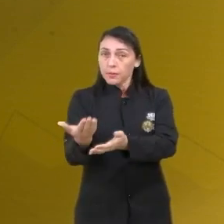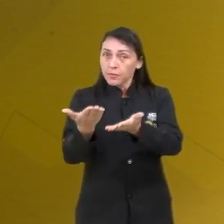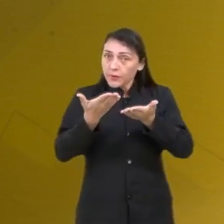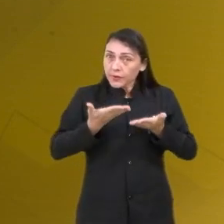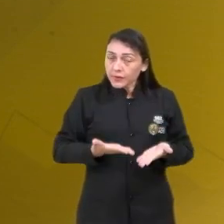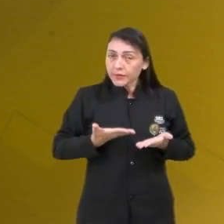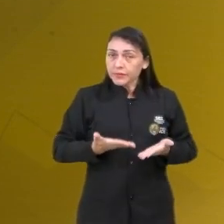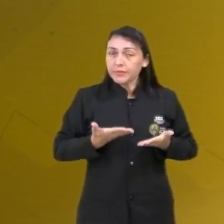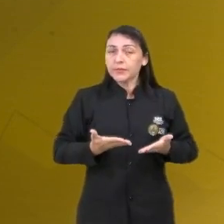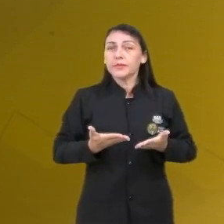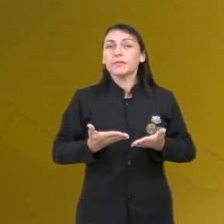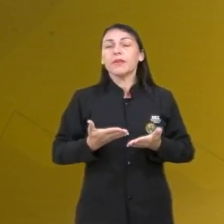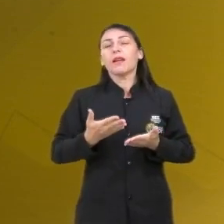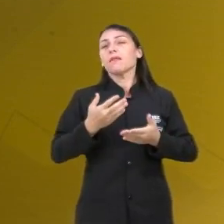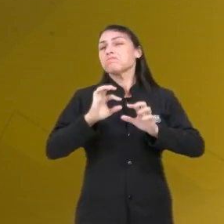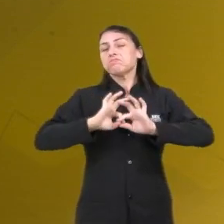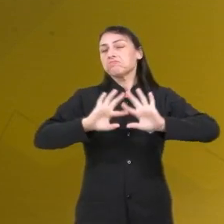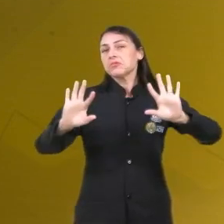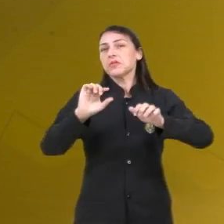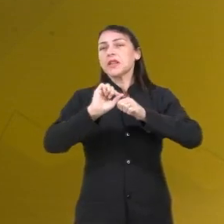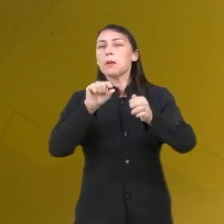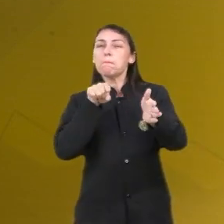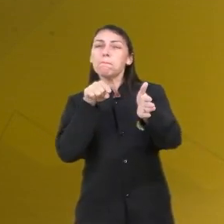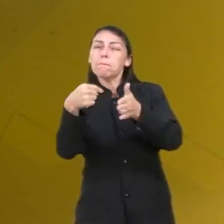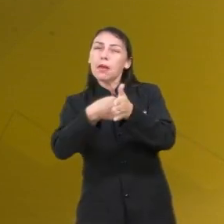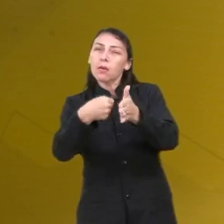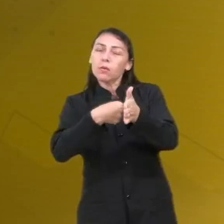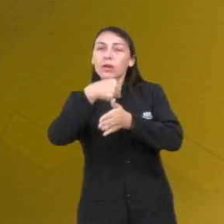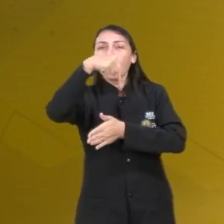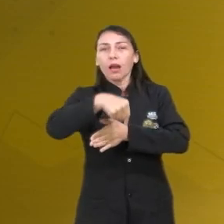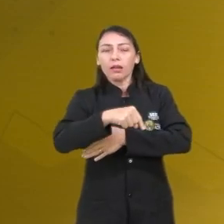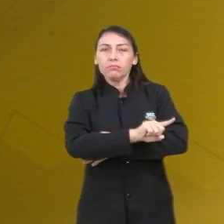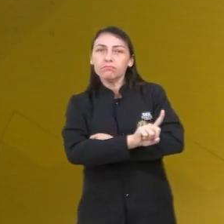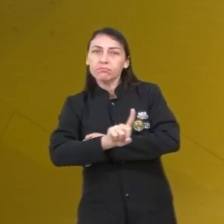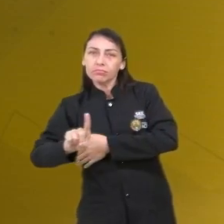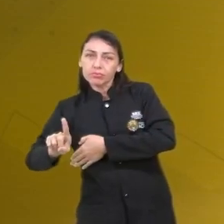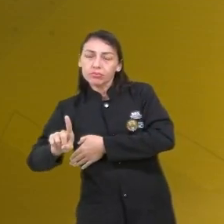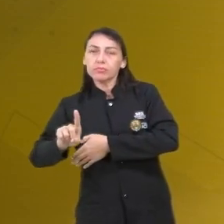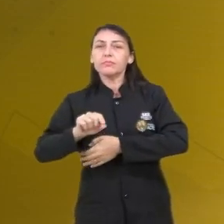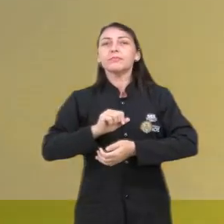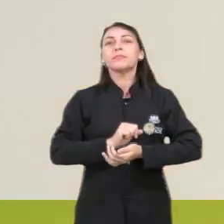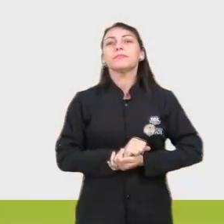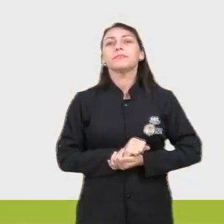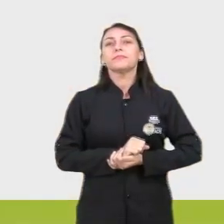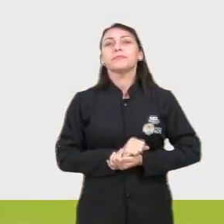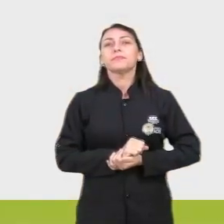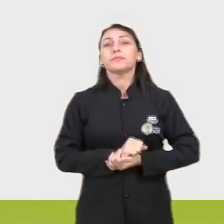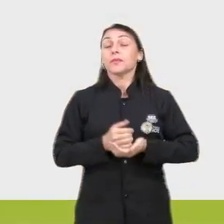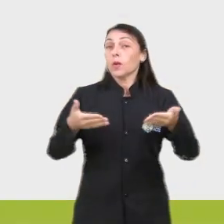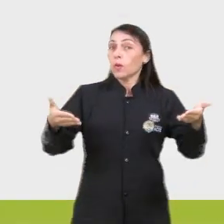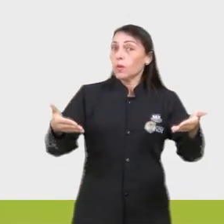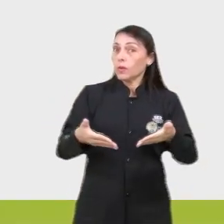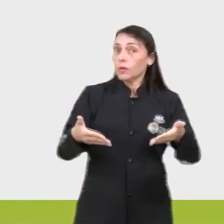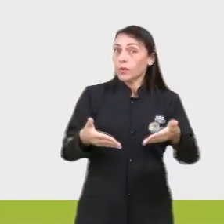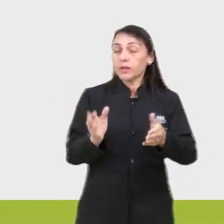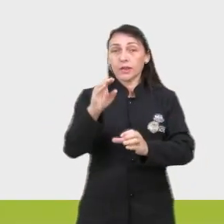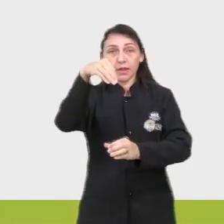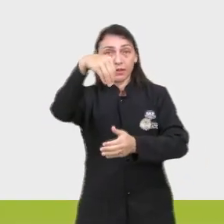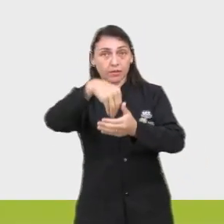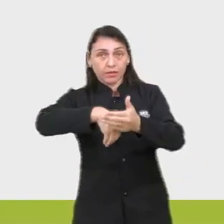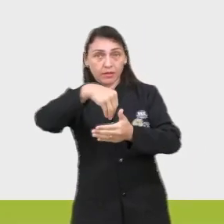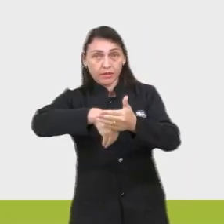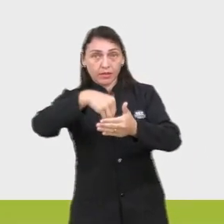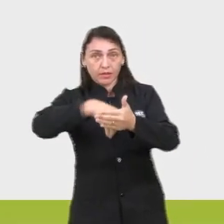muito bem-vindos e fiquem à vontade para fazerem perguntas aqui nos comentários, tá bom? Bom, hoje, dentro